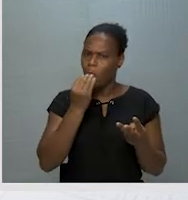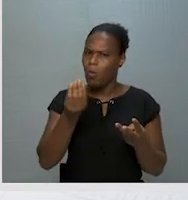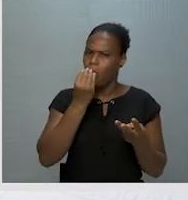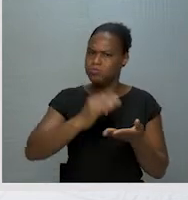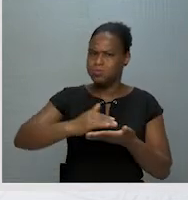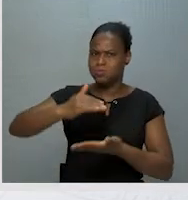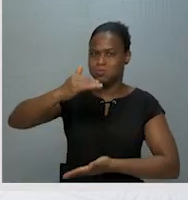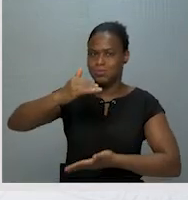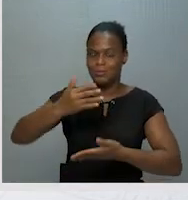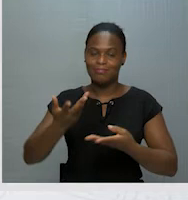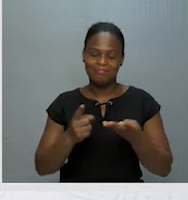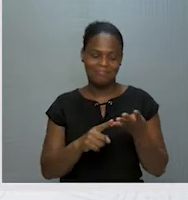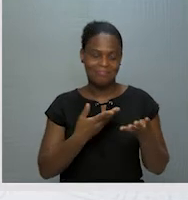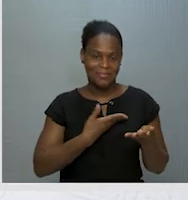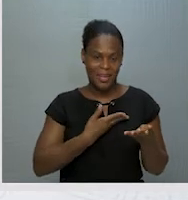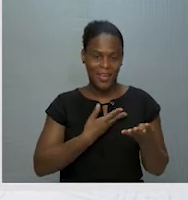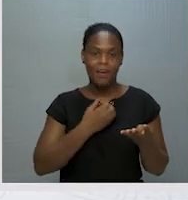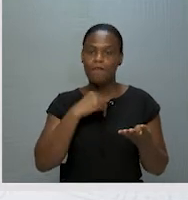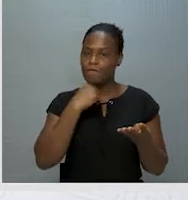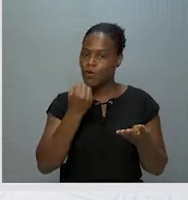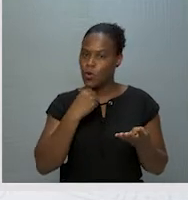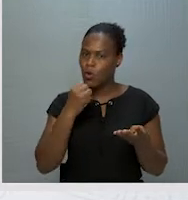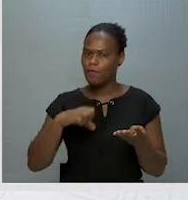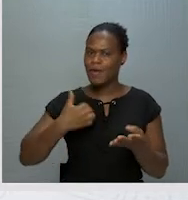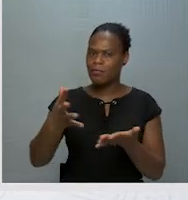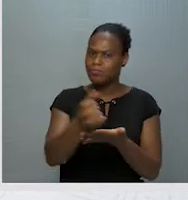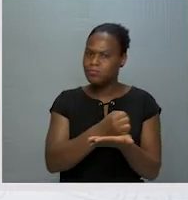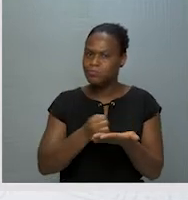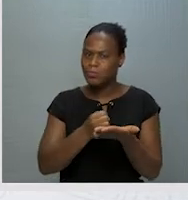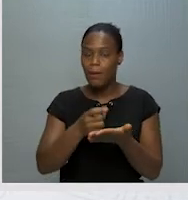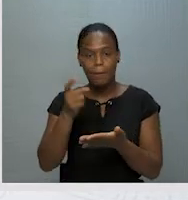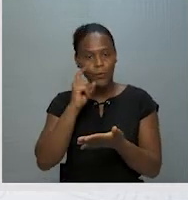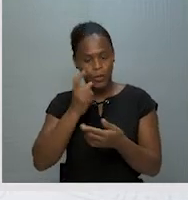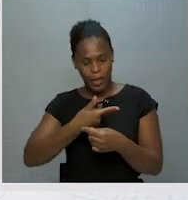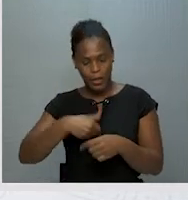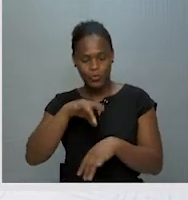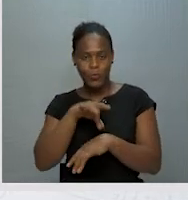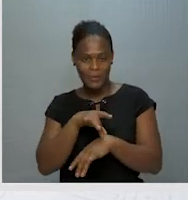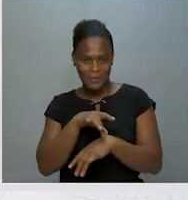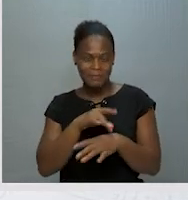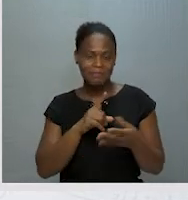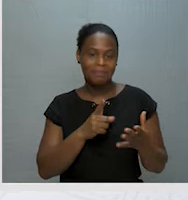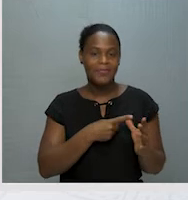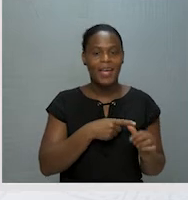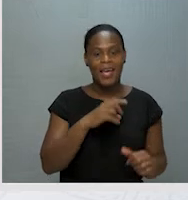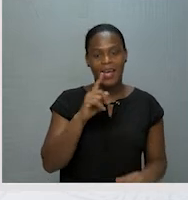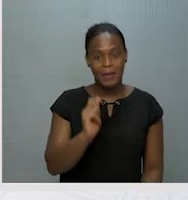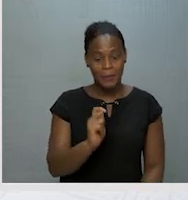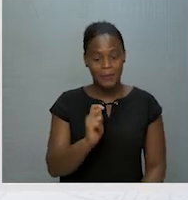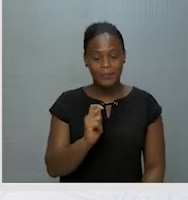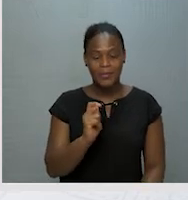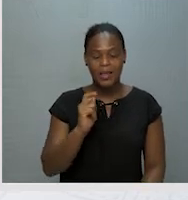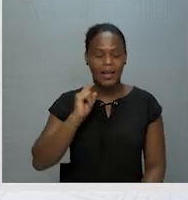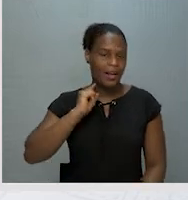excesso. A linha D, os frutos e os legumes protegem-nos das doenças. A linha E,